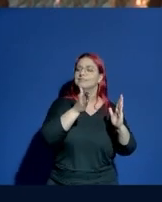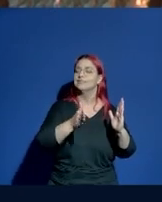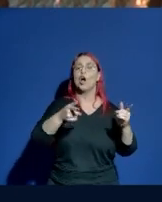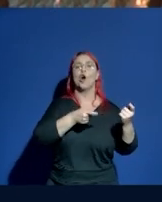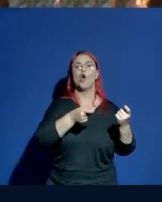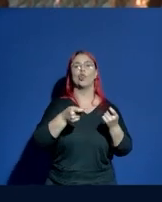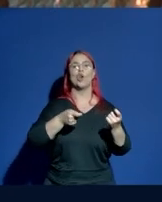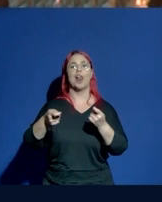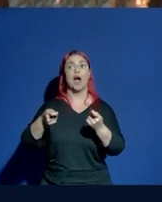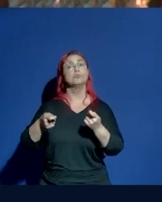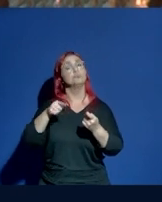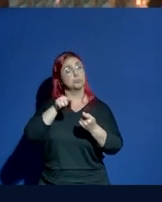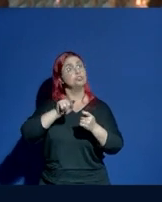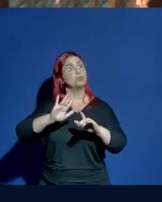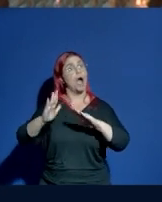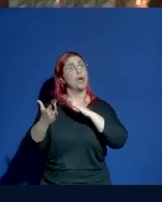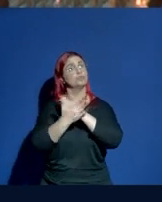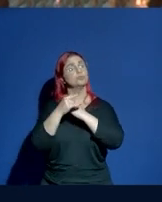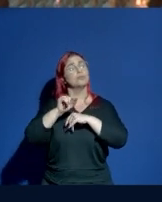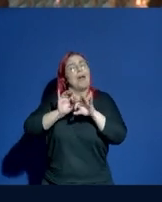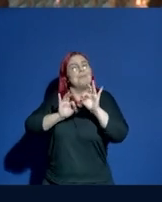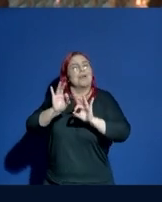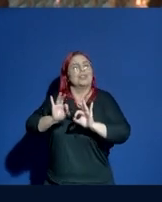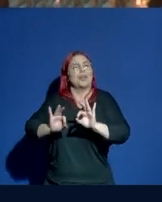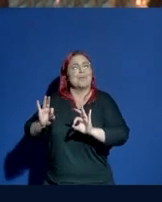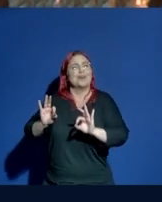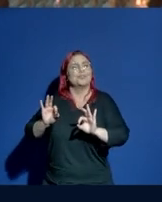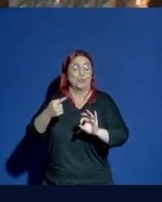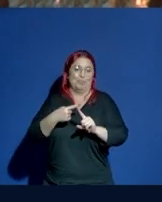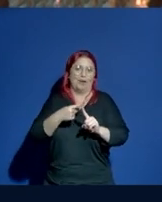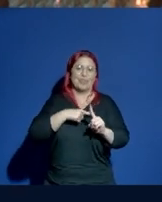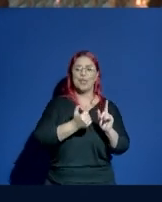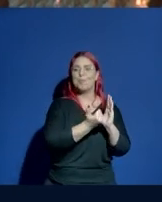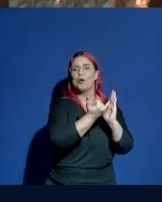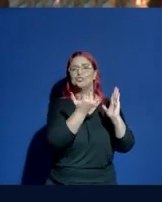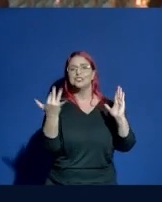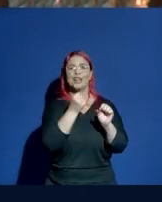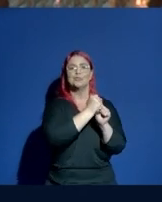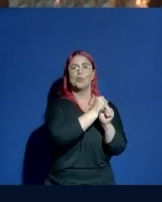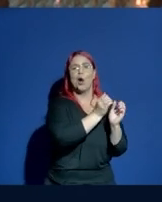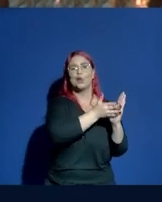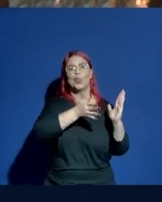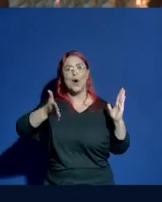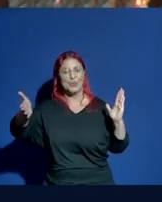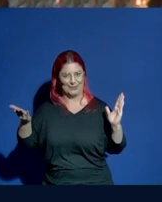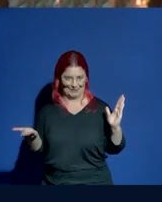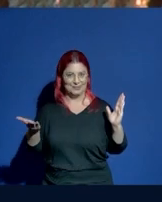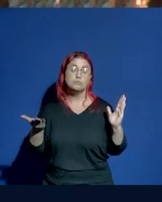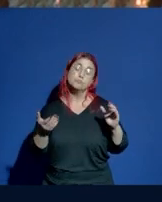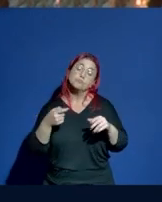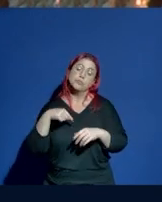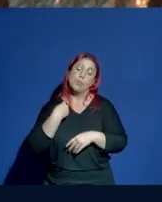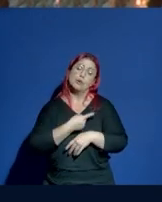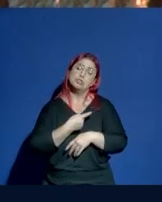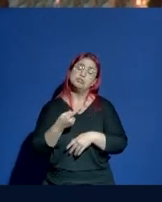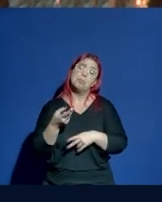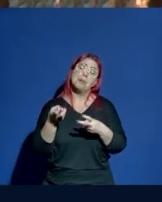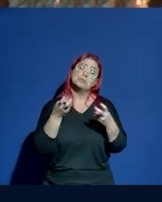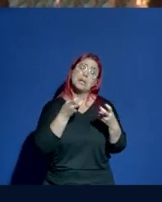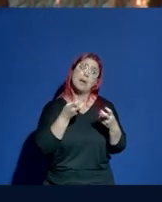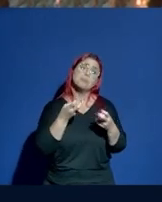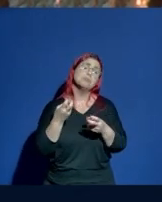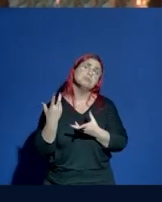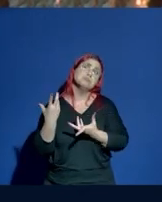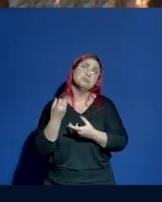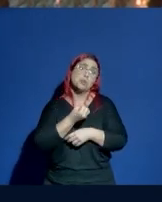ajuda muito a indústria a se planejar porque ela tem uma demanda então ao longo do ano a gente observa em termos inúmeros aí